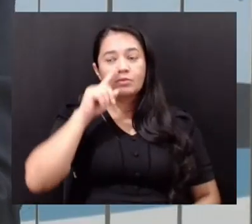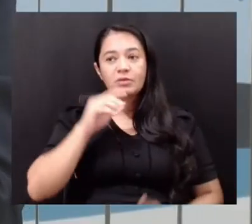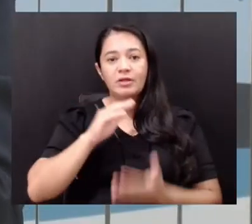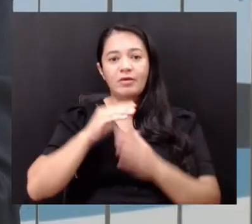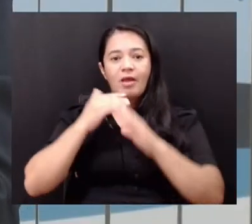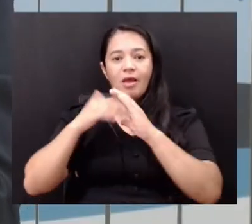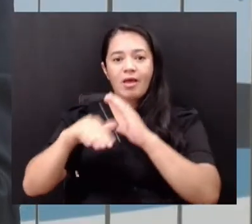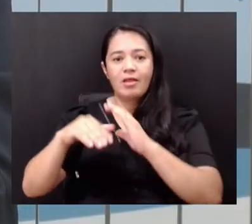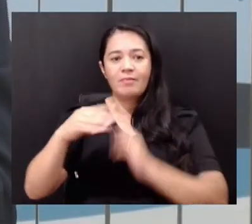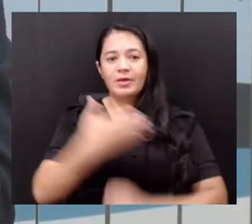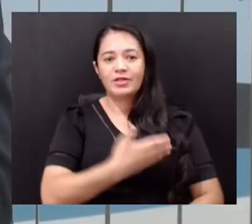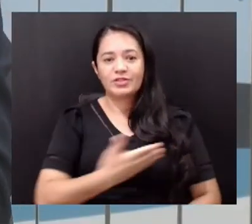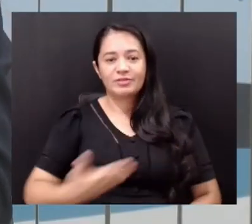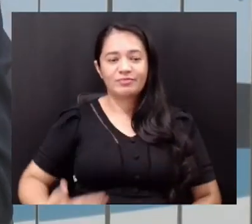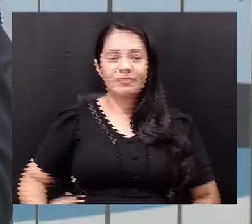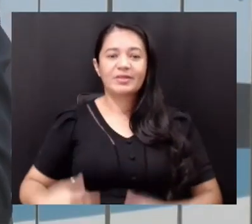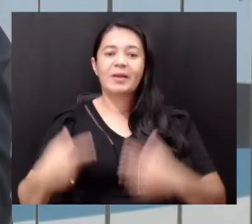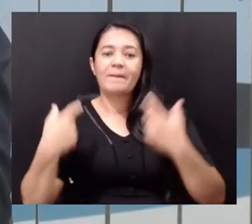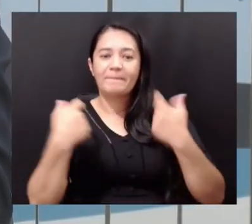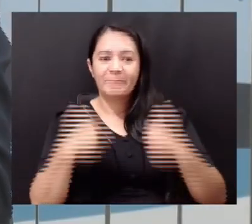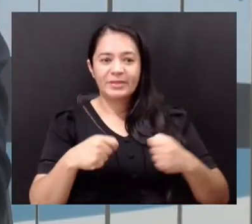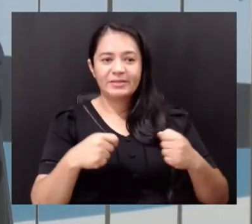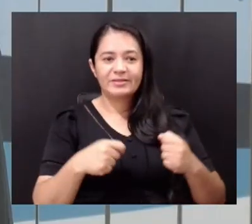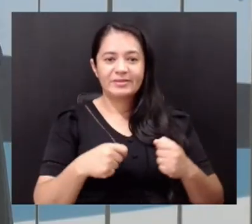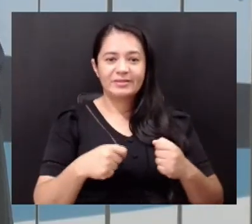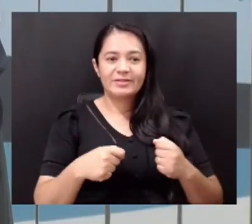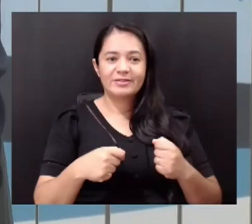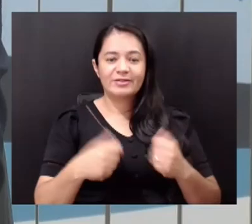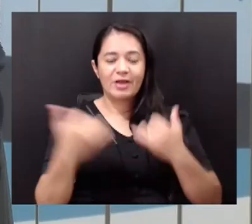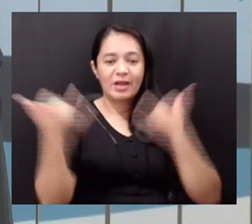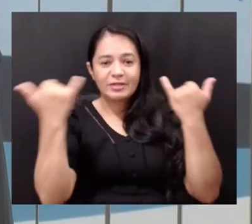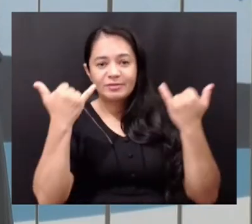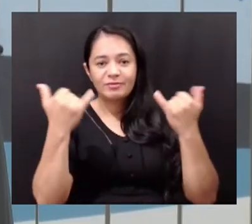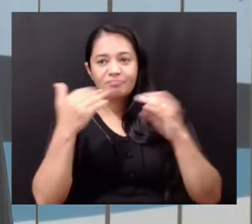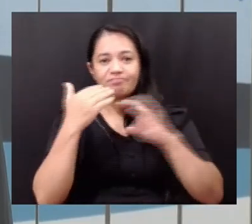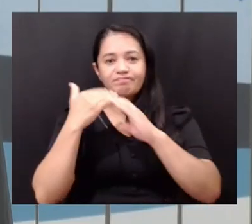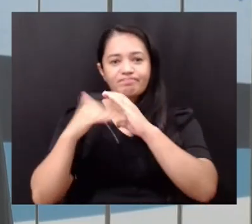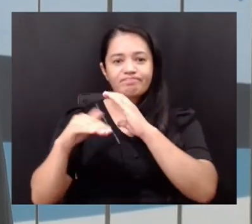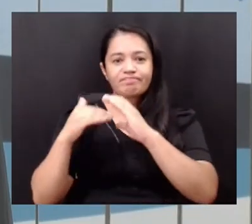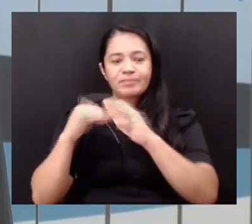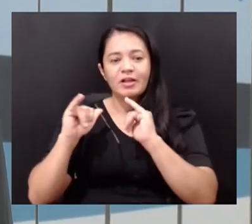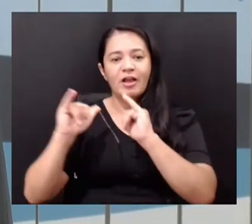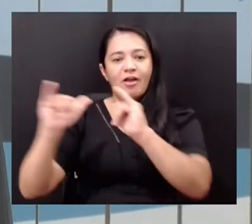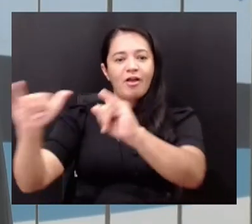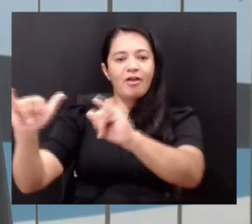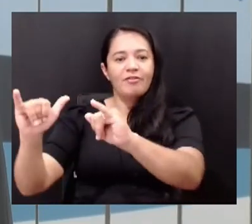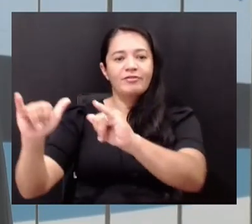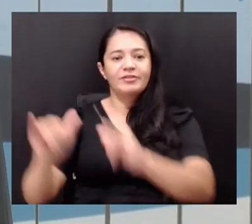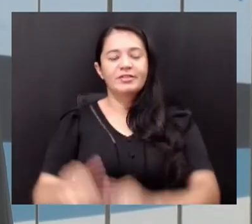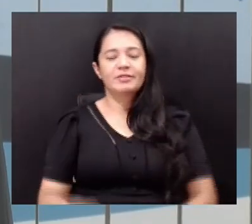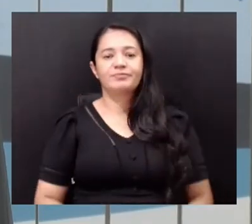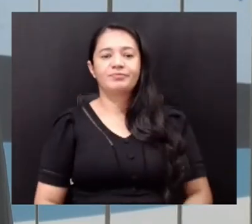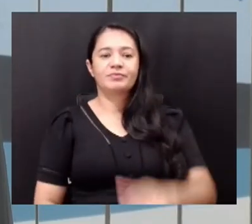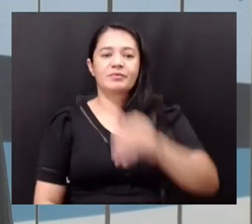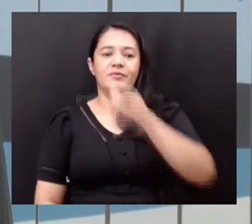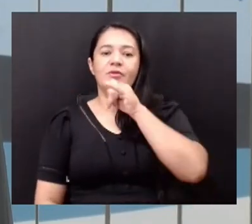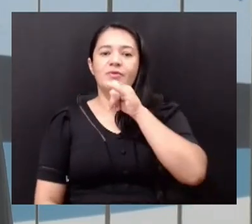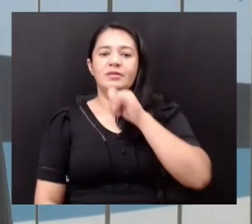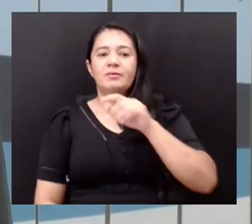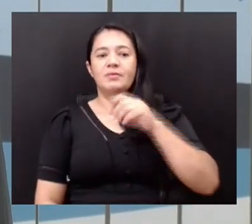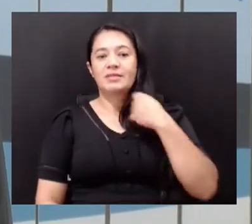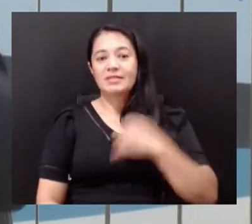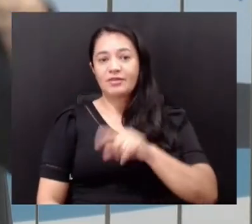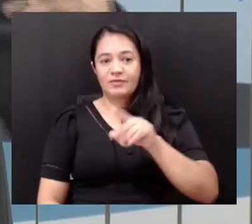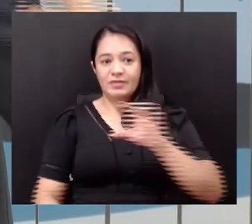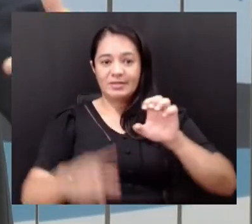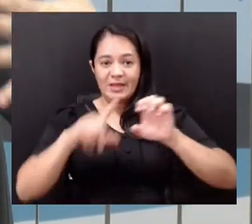que passar as questões psicossociais. Então, se você, por exemplo, é um AMEI, né, você não